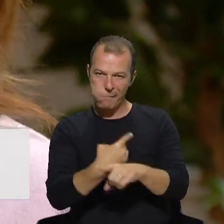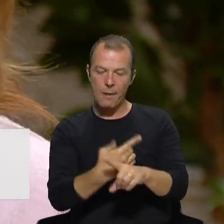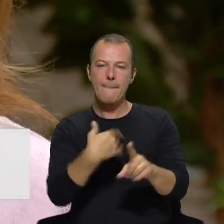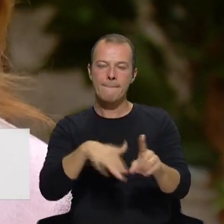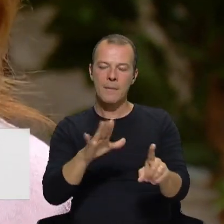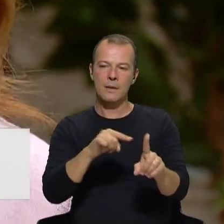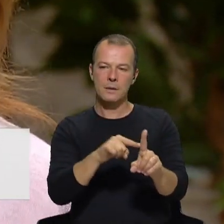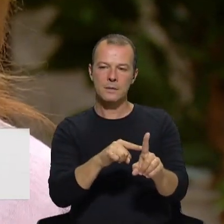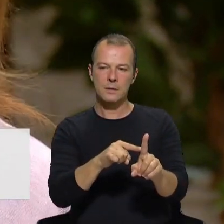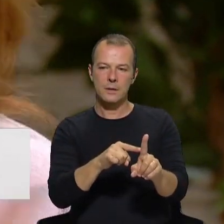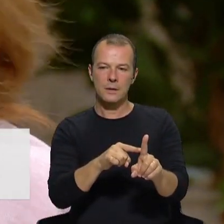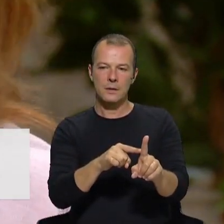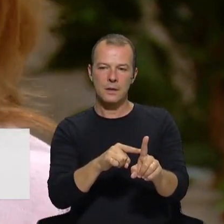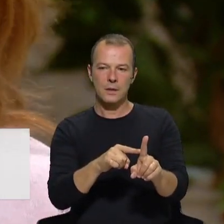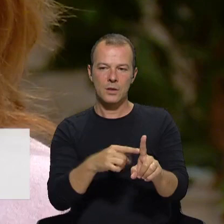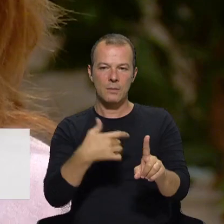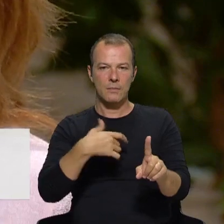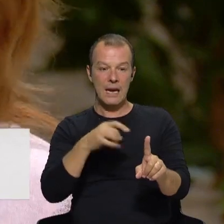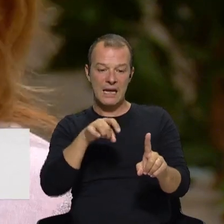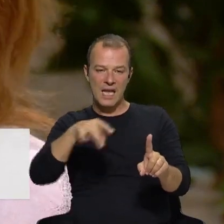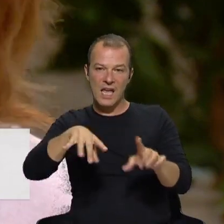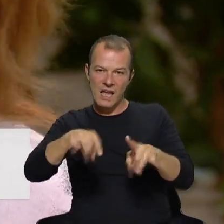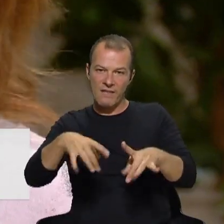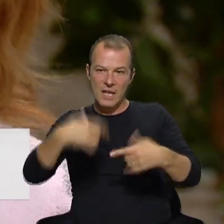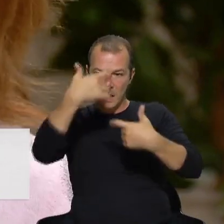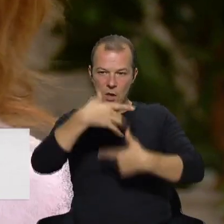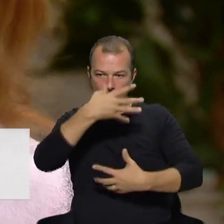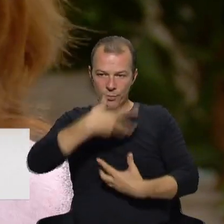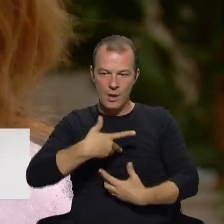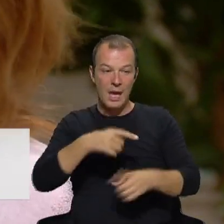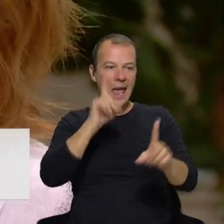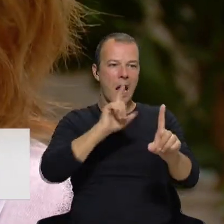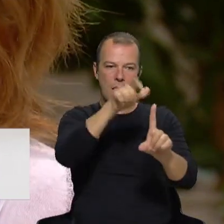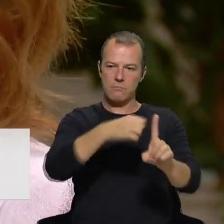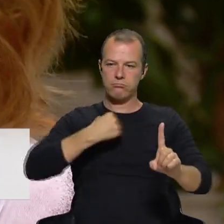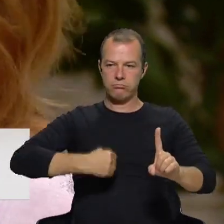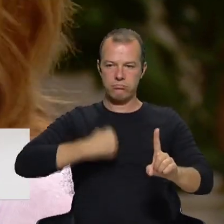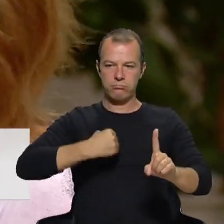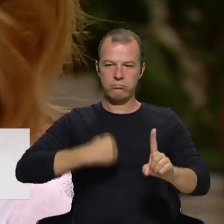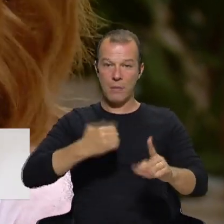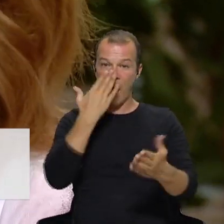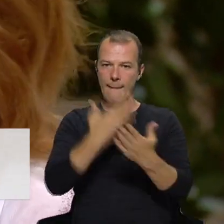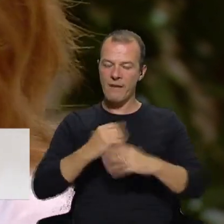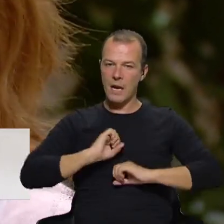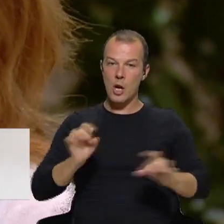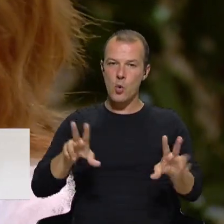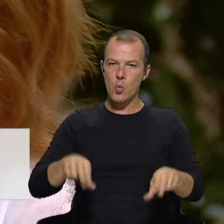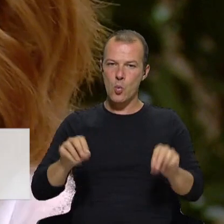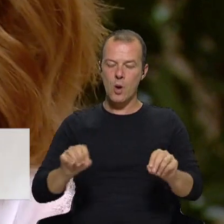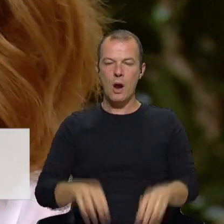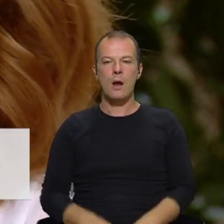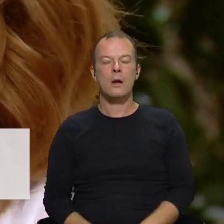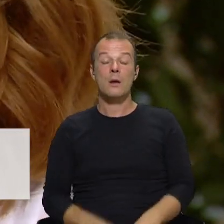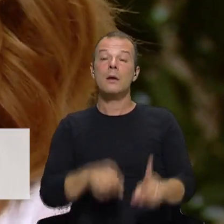numa expectativa de eu não me ir abaixo, ela nunca desmancha à minha frente. Que maravilha. É. E tem sido